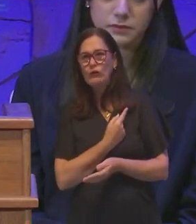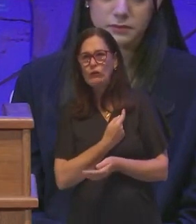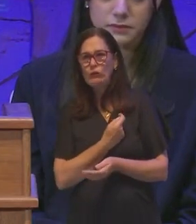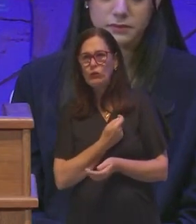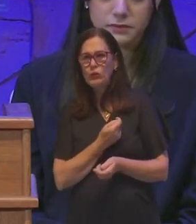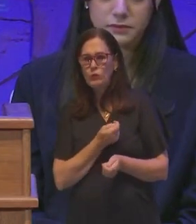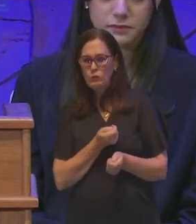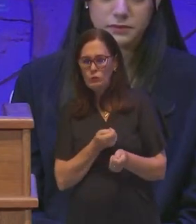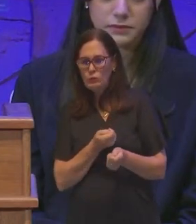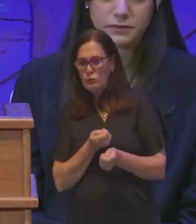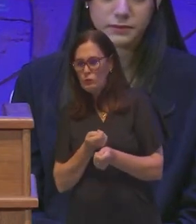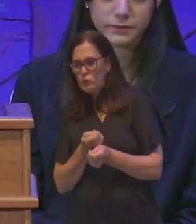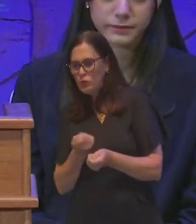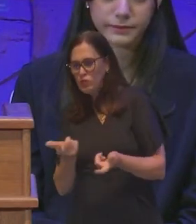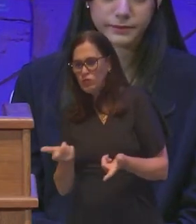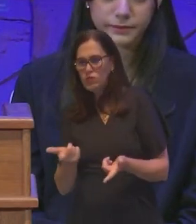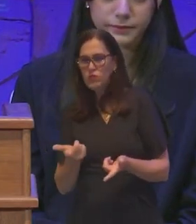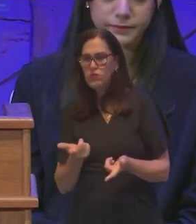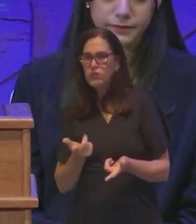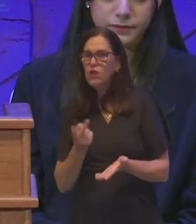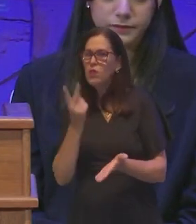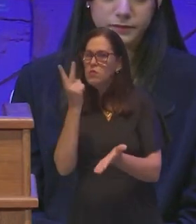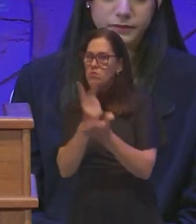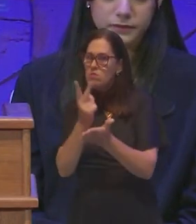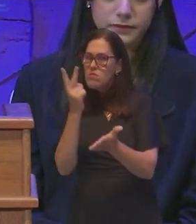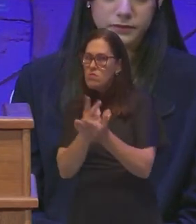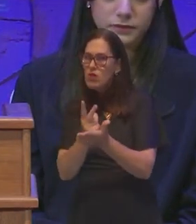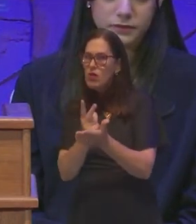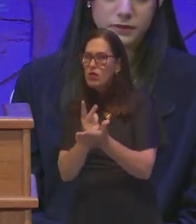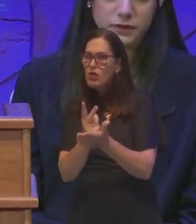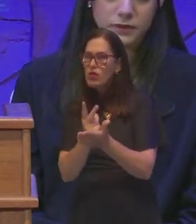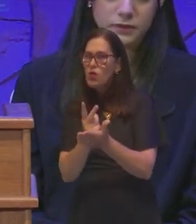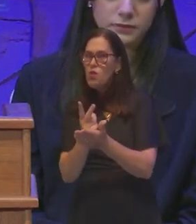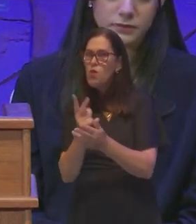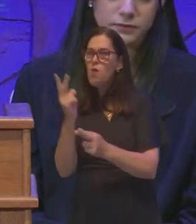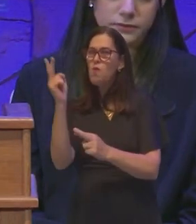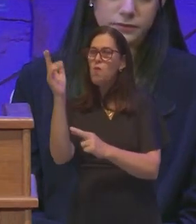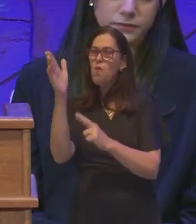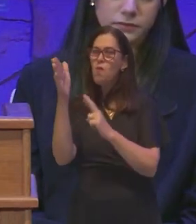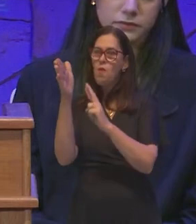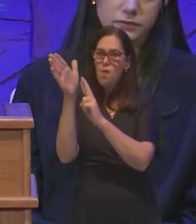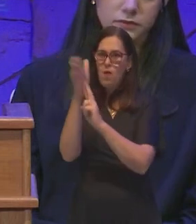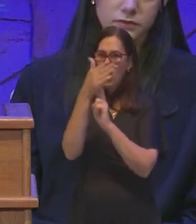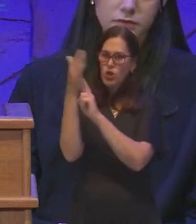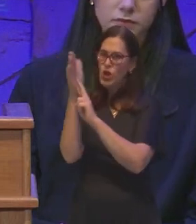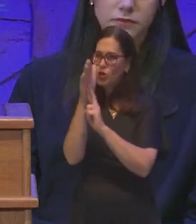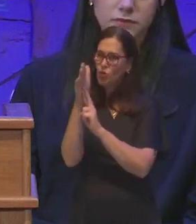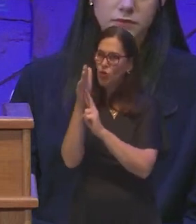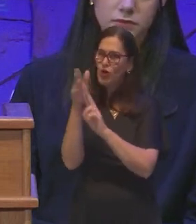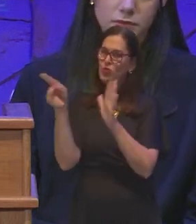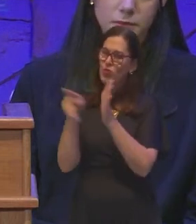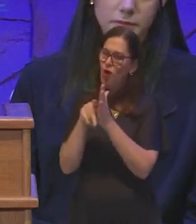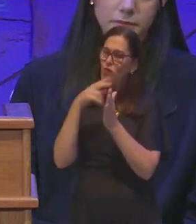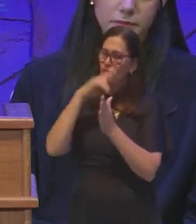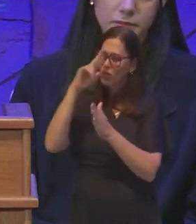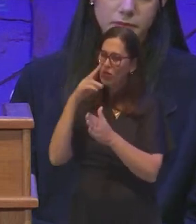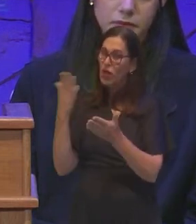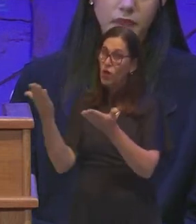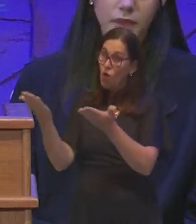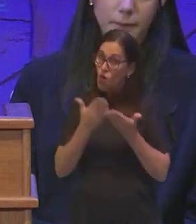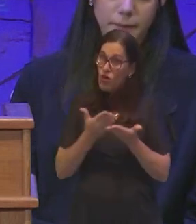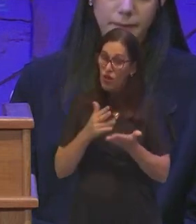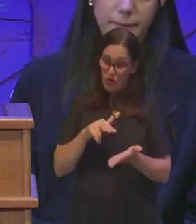ameaçados, mas mesmo assim, como embaixadores do Senhor, nós somos convidados a